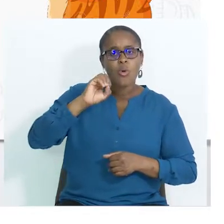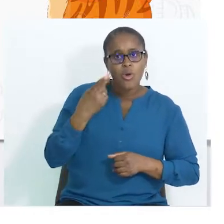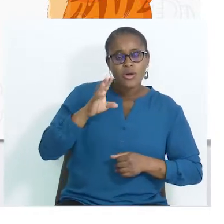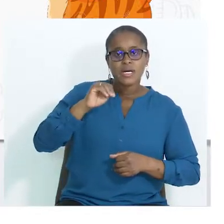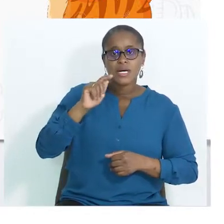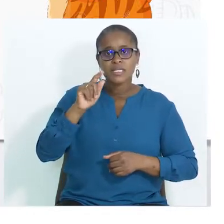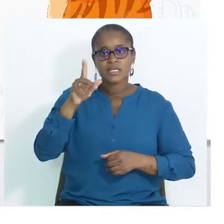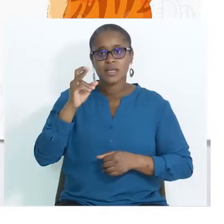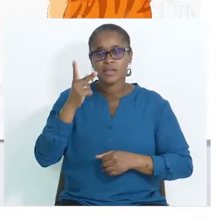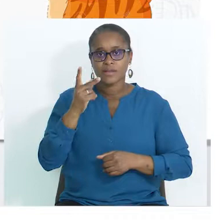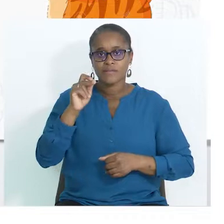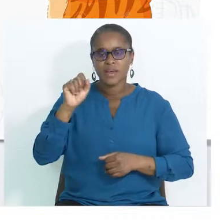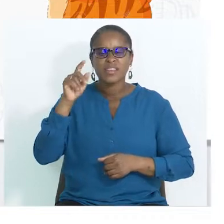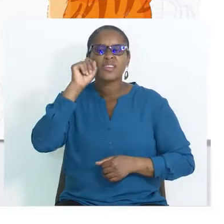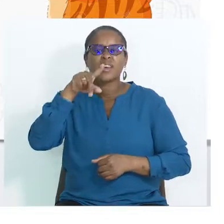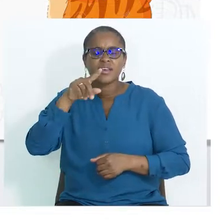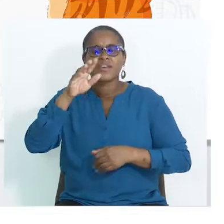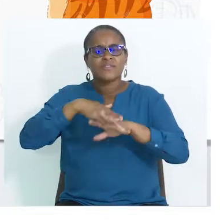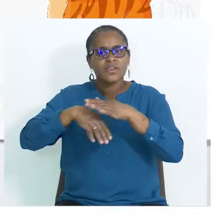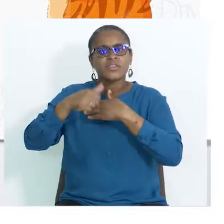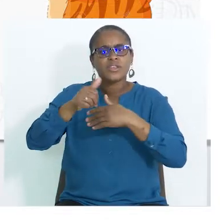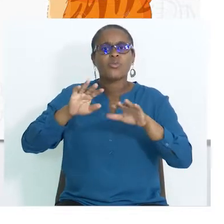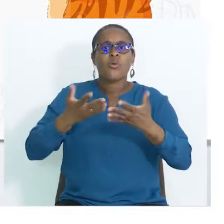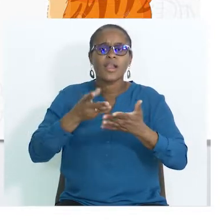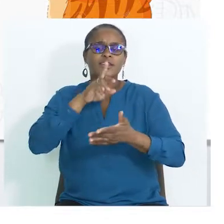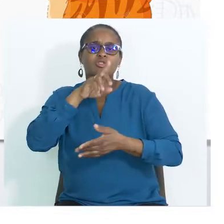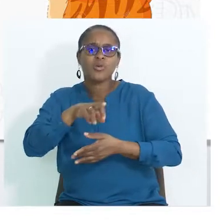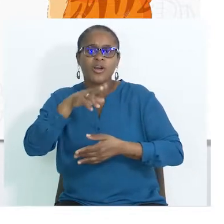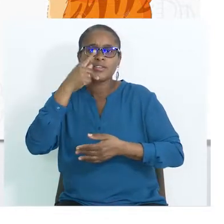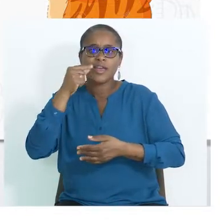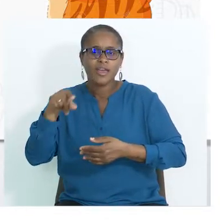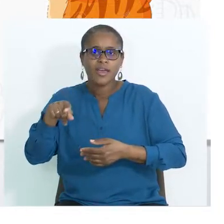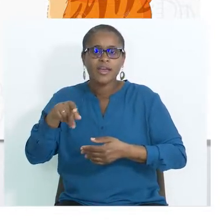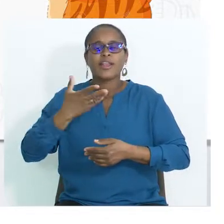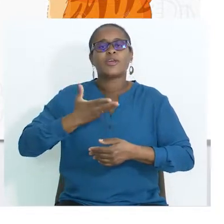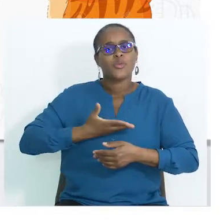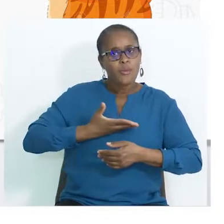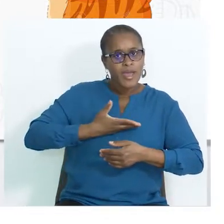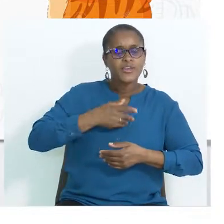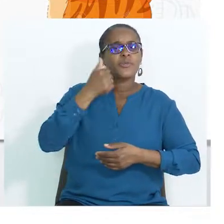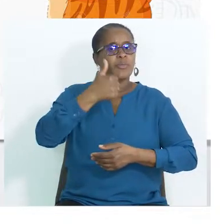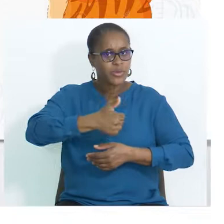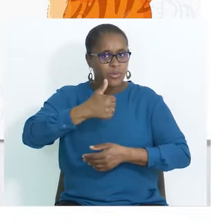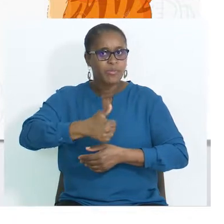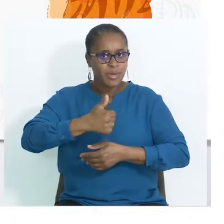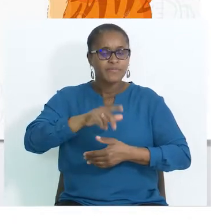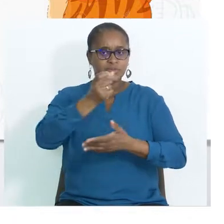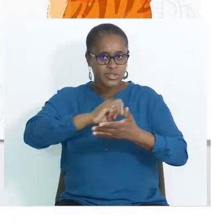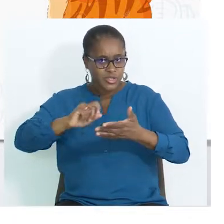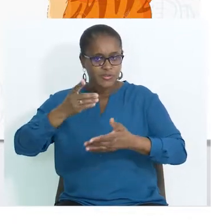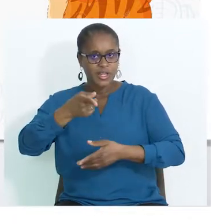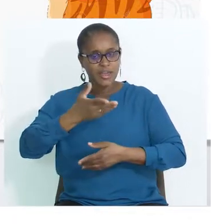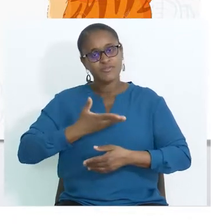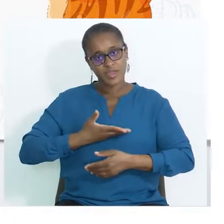Qual é alguém já soltou Qual é a resposta ele é bom esta com muito bem